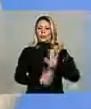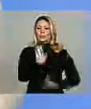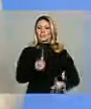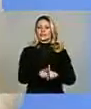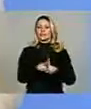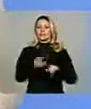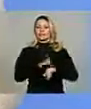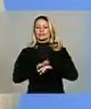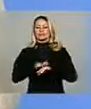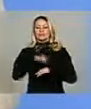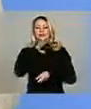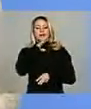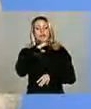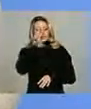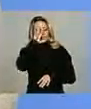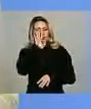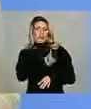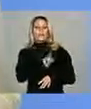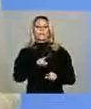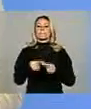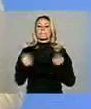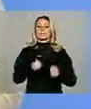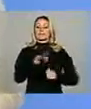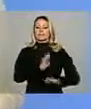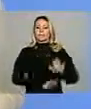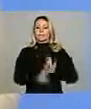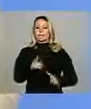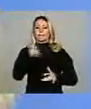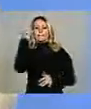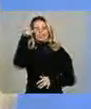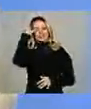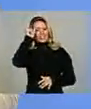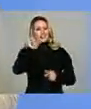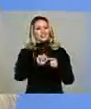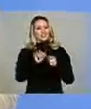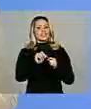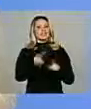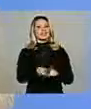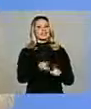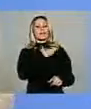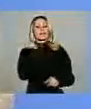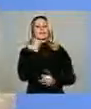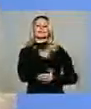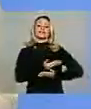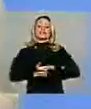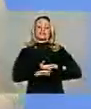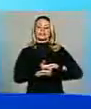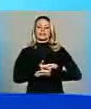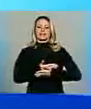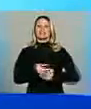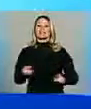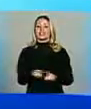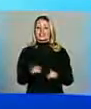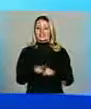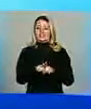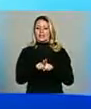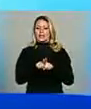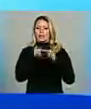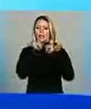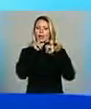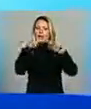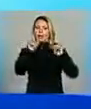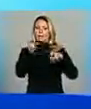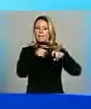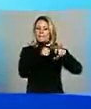doenças graves que podem deixar sequelas e até provocar a morte do bebê. E ainda, o alerta de